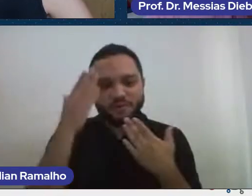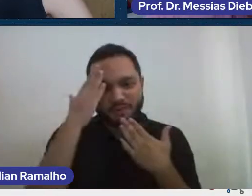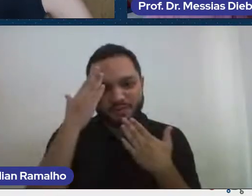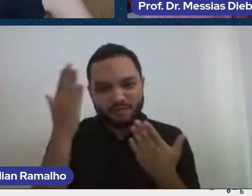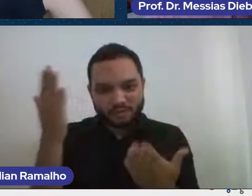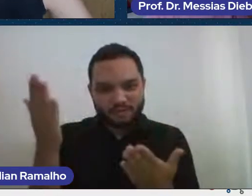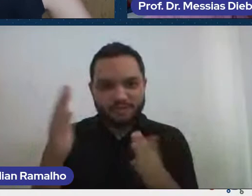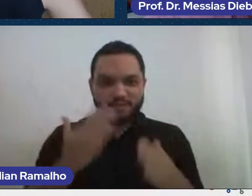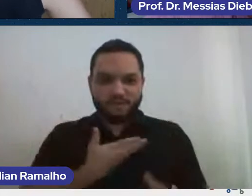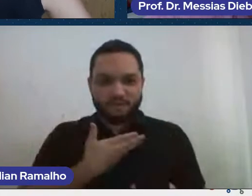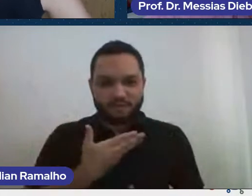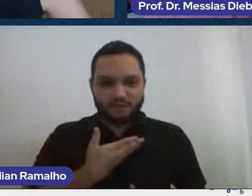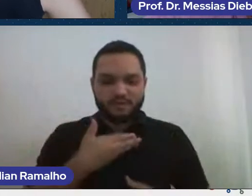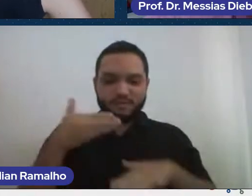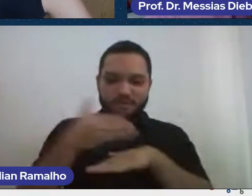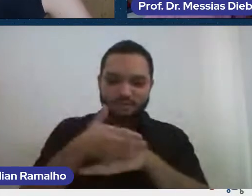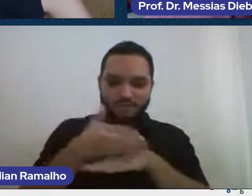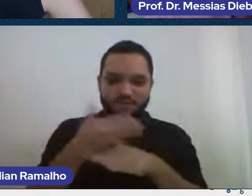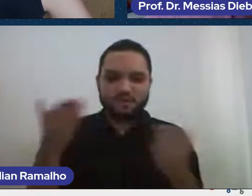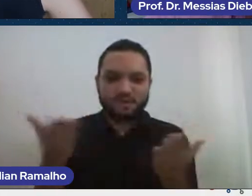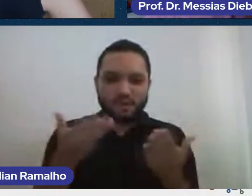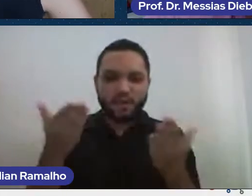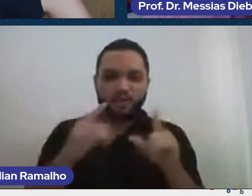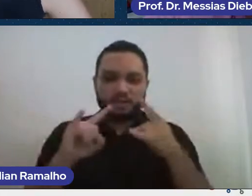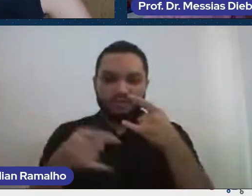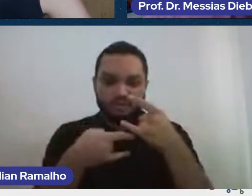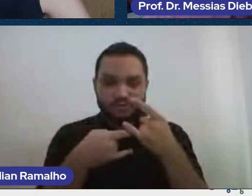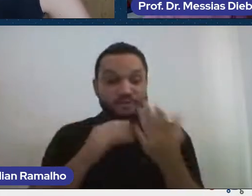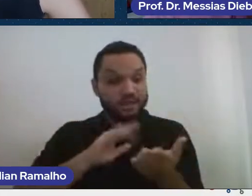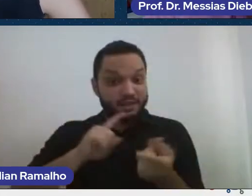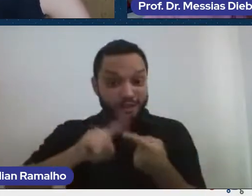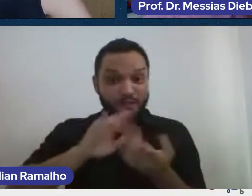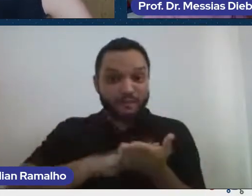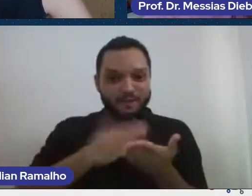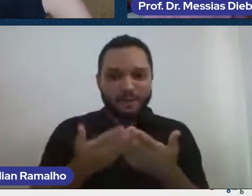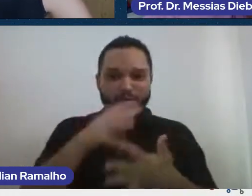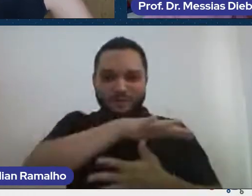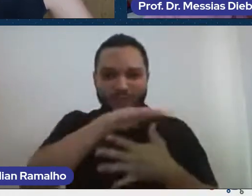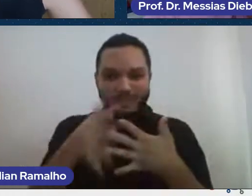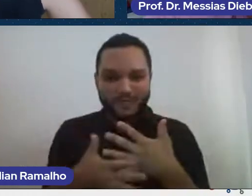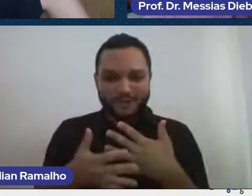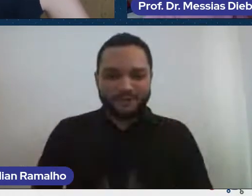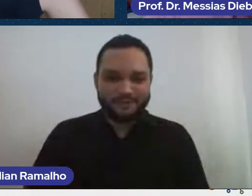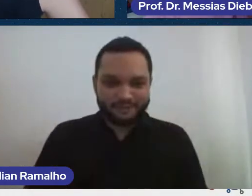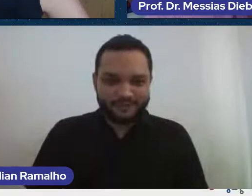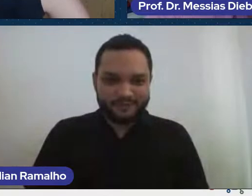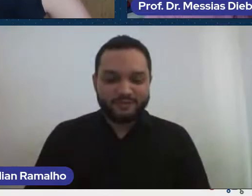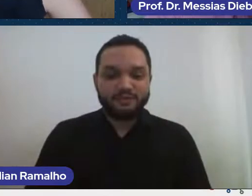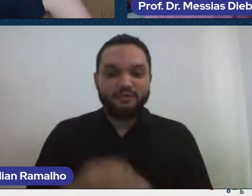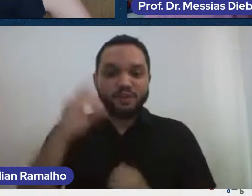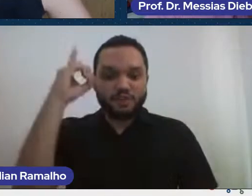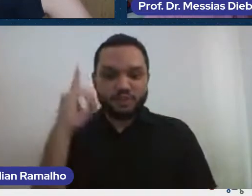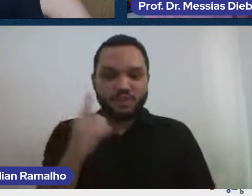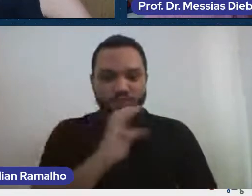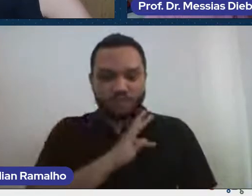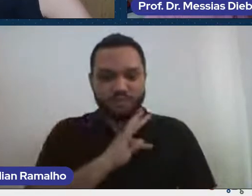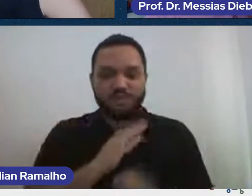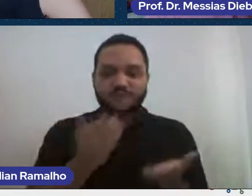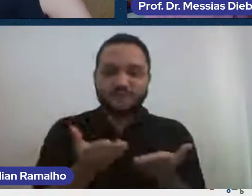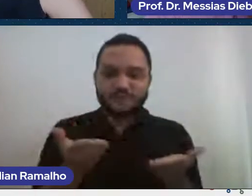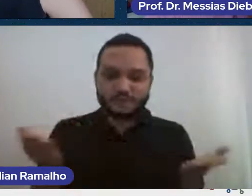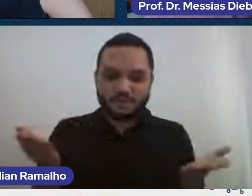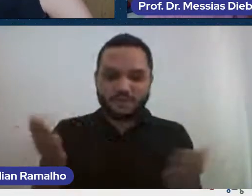aos colegas que estão fazendo parte dessa transmissão, aos nossos intérpretes de Libras, à direção técnica e a todos vocês